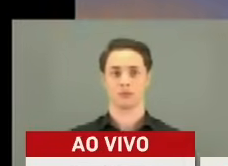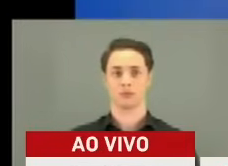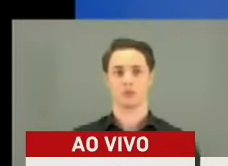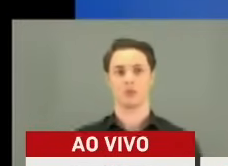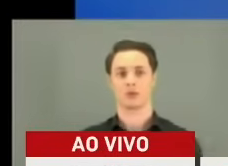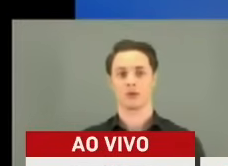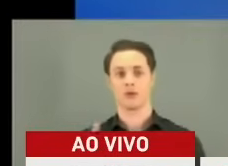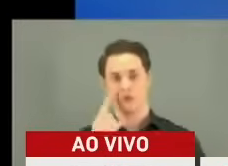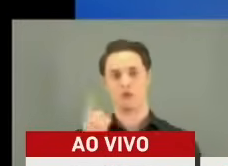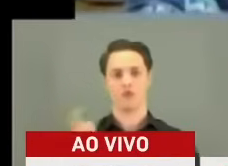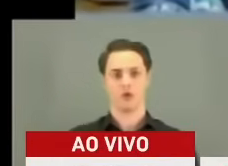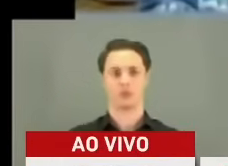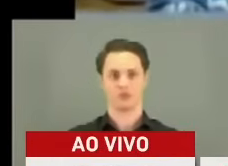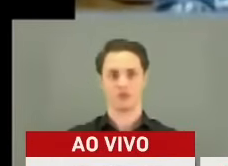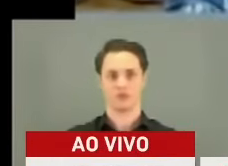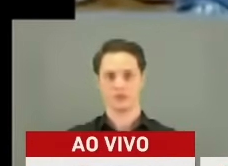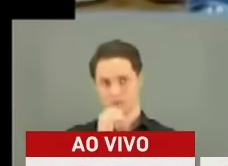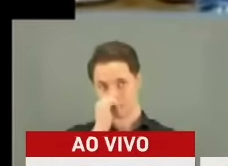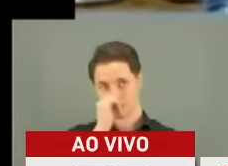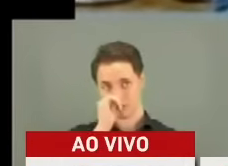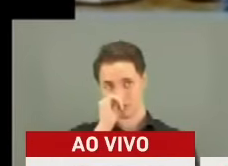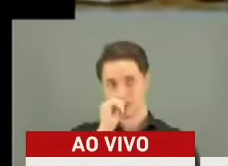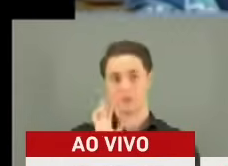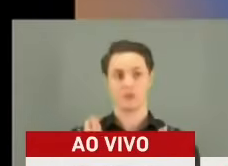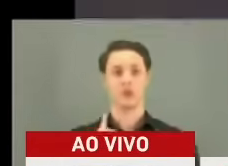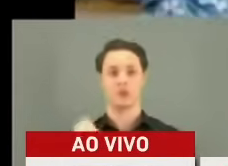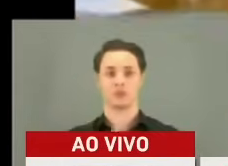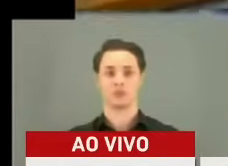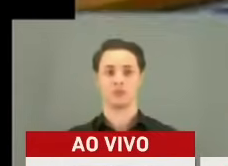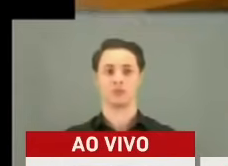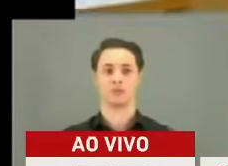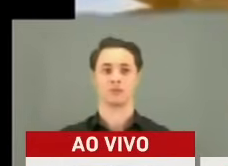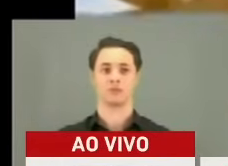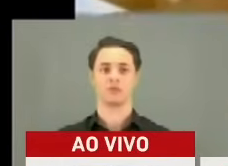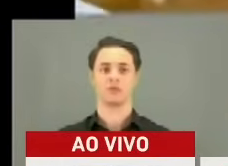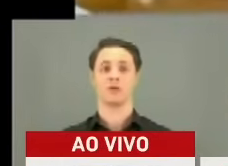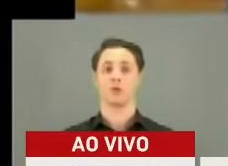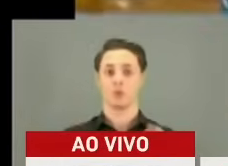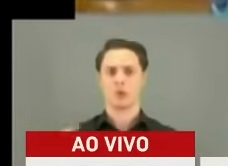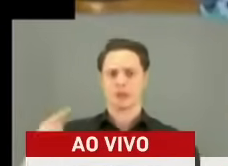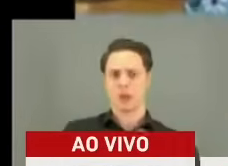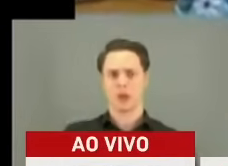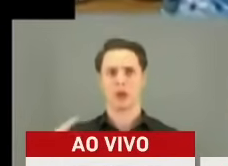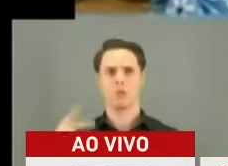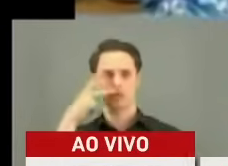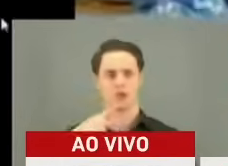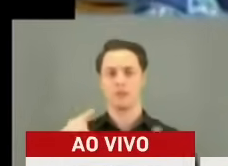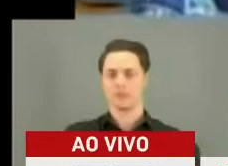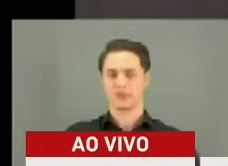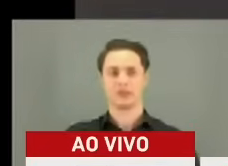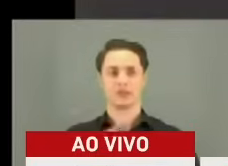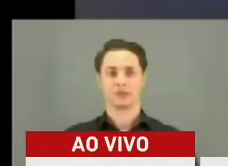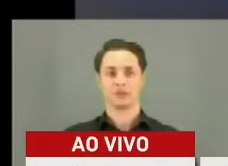Se puder voltar, por gentileza. Mas a gente não pode. Os embates políticos, eles devem